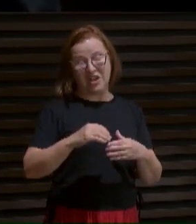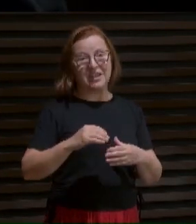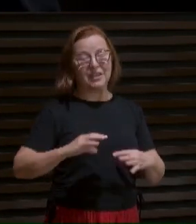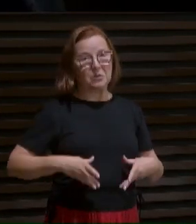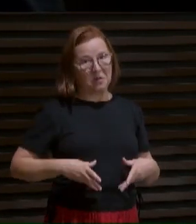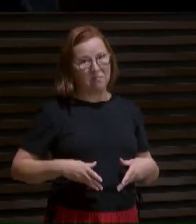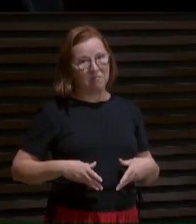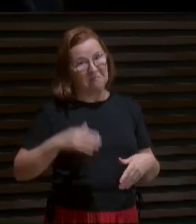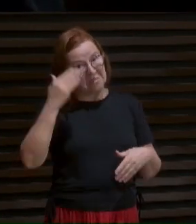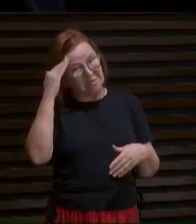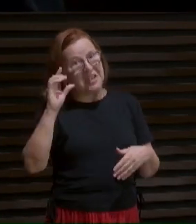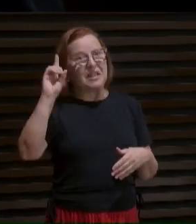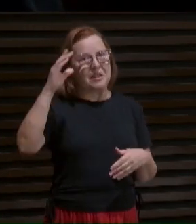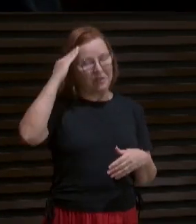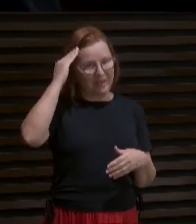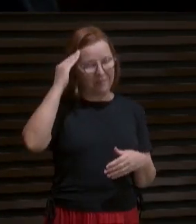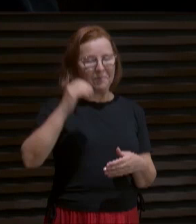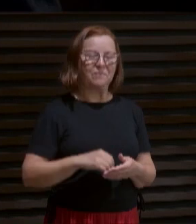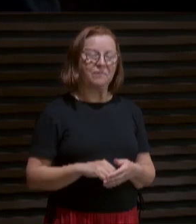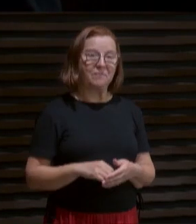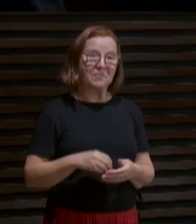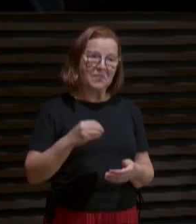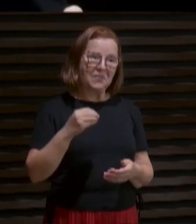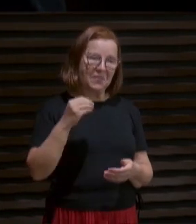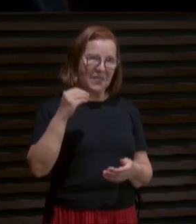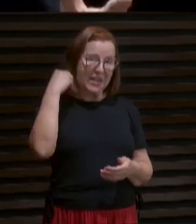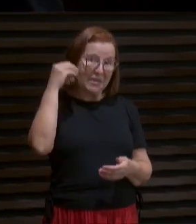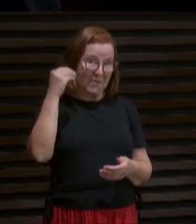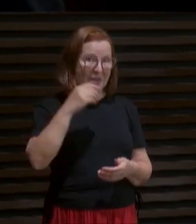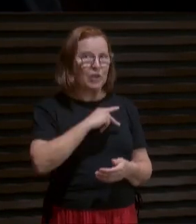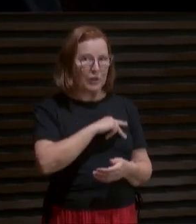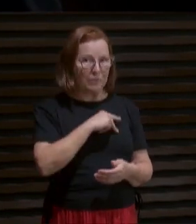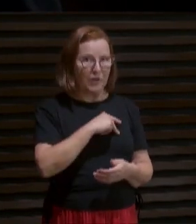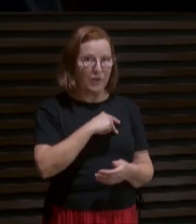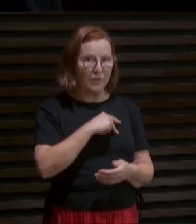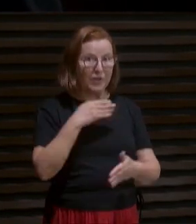A experiência paulina aqui de ir até o terceiro céu